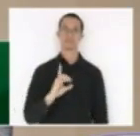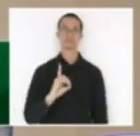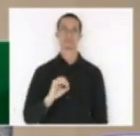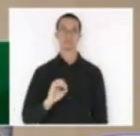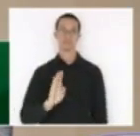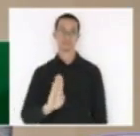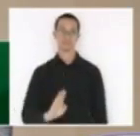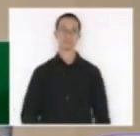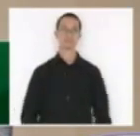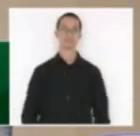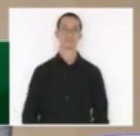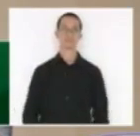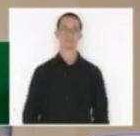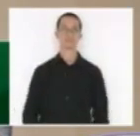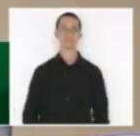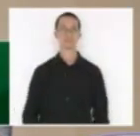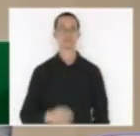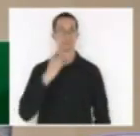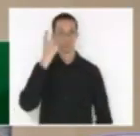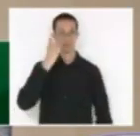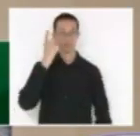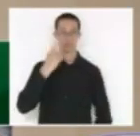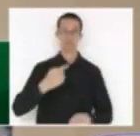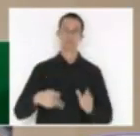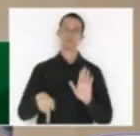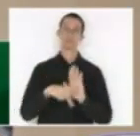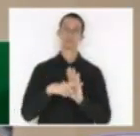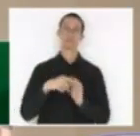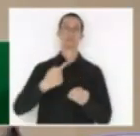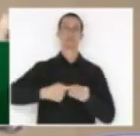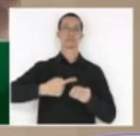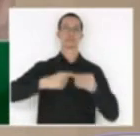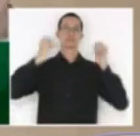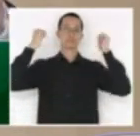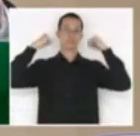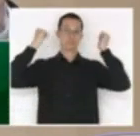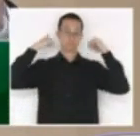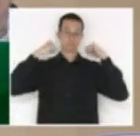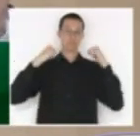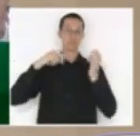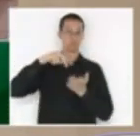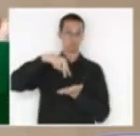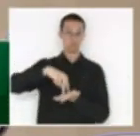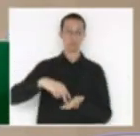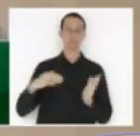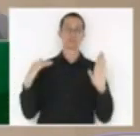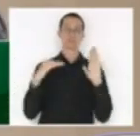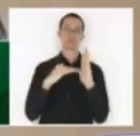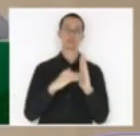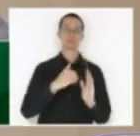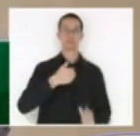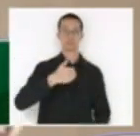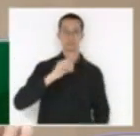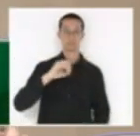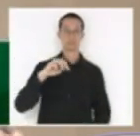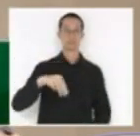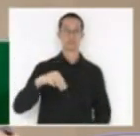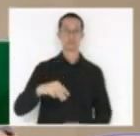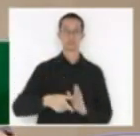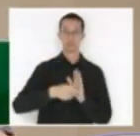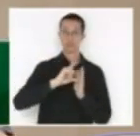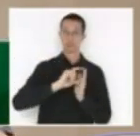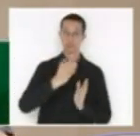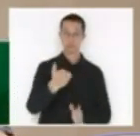deputado da belíssima cidade de Chapecó, que tem um tempo de palavra por até 10 minutos. Mas antes, pela ordem, deputado João